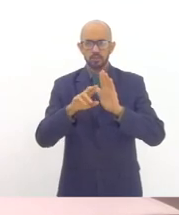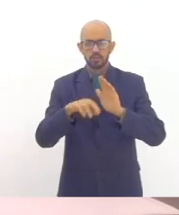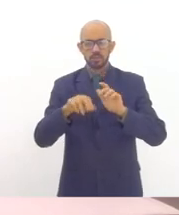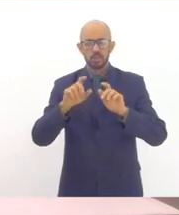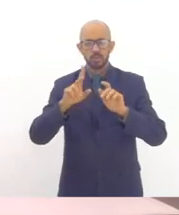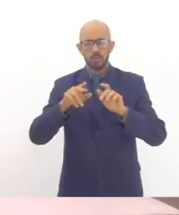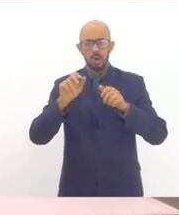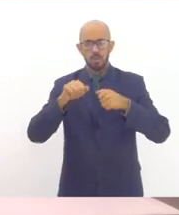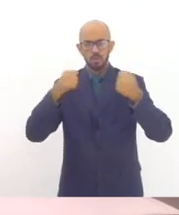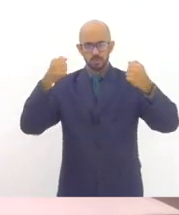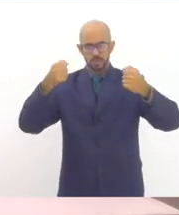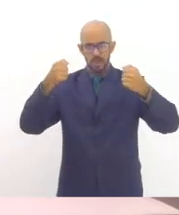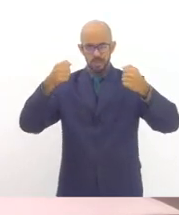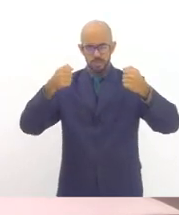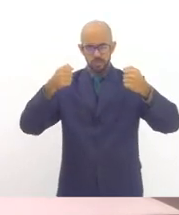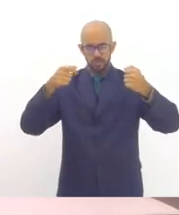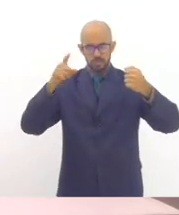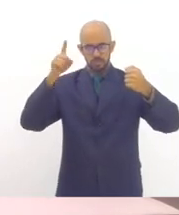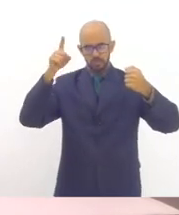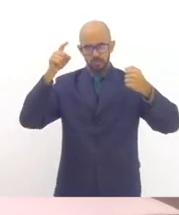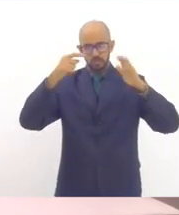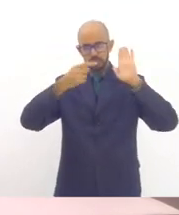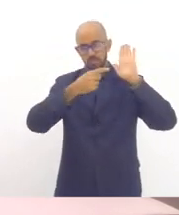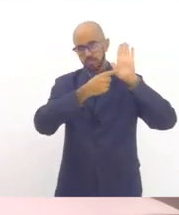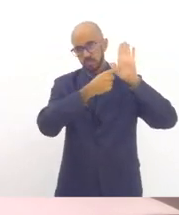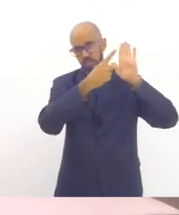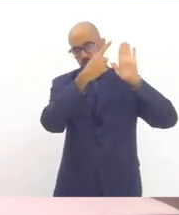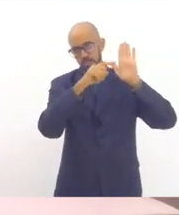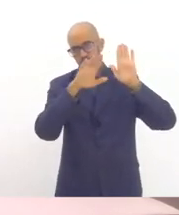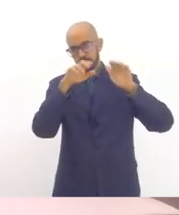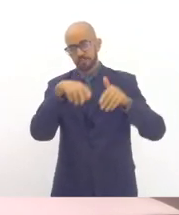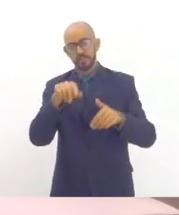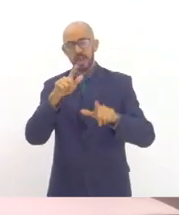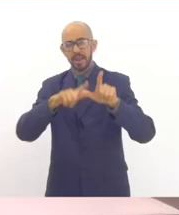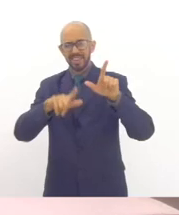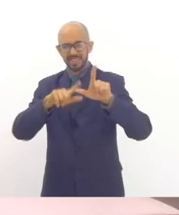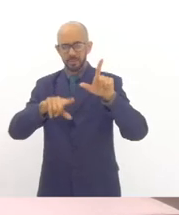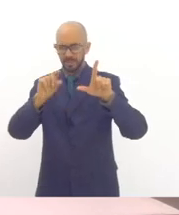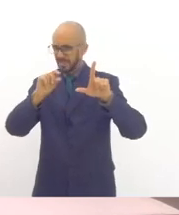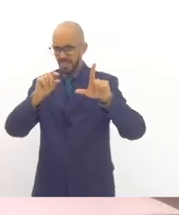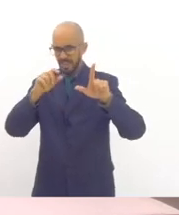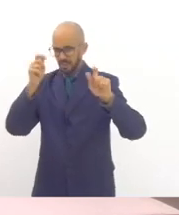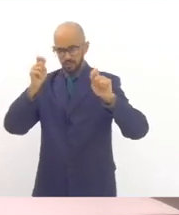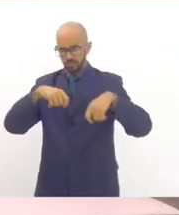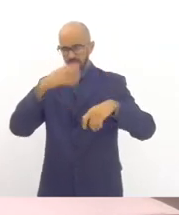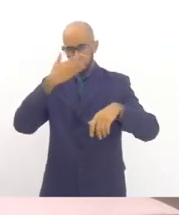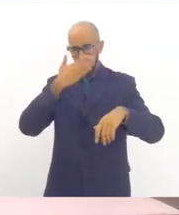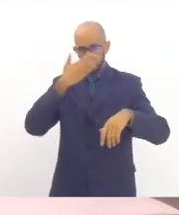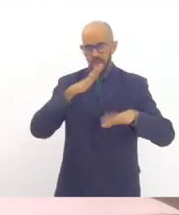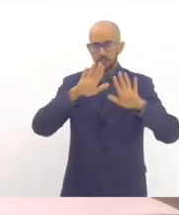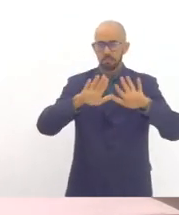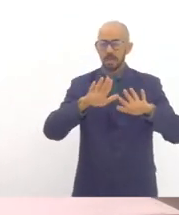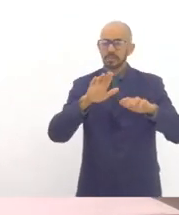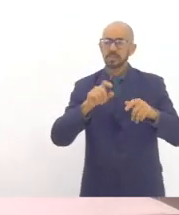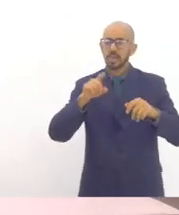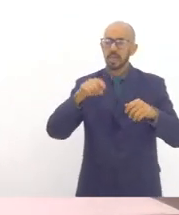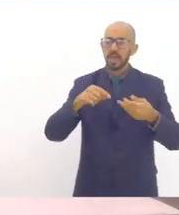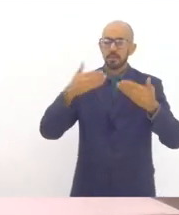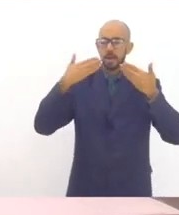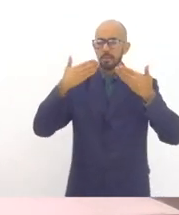vai mostrar. Não vai dar para ler, porque a letra é um pouco pequena, mas é uma forma de apresentar como